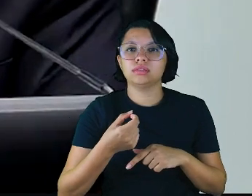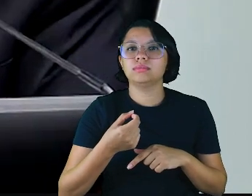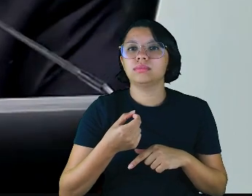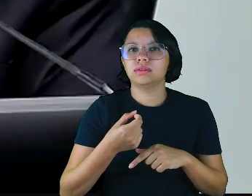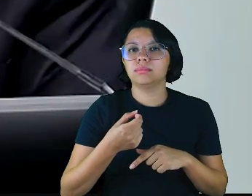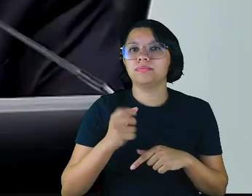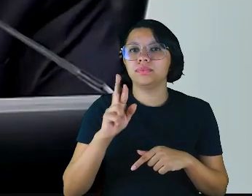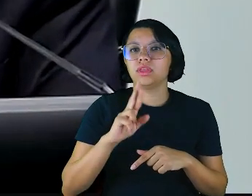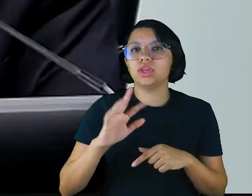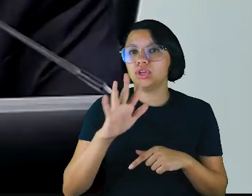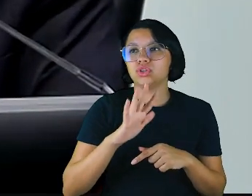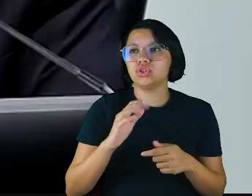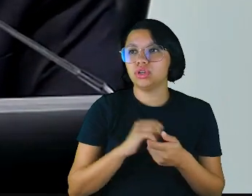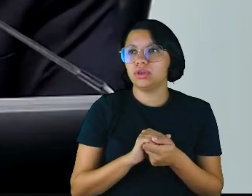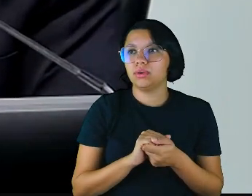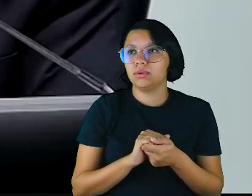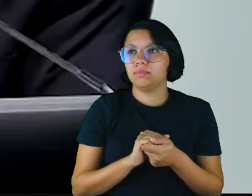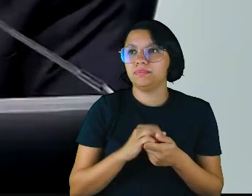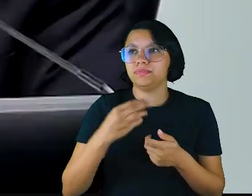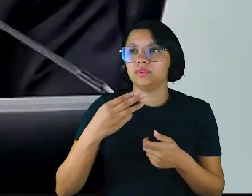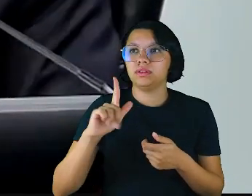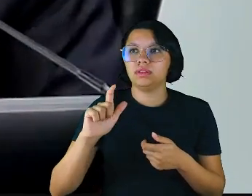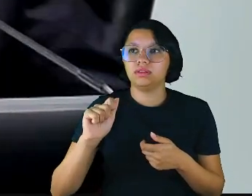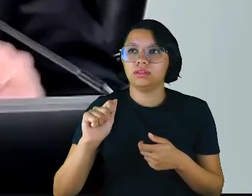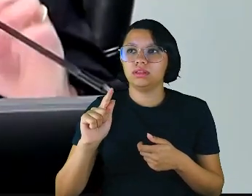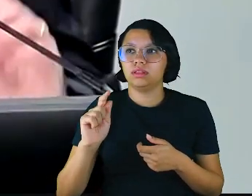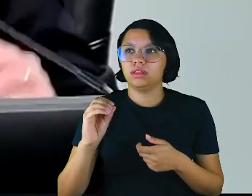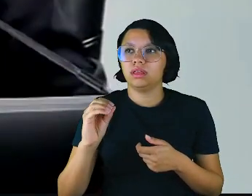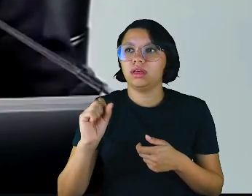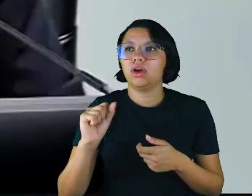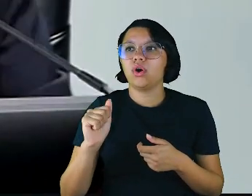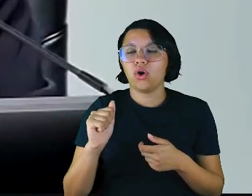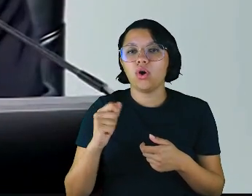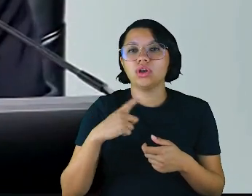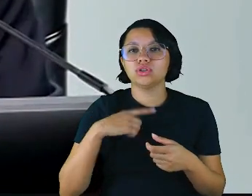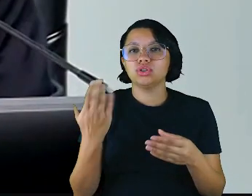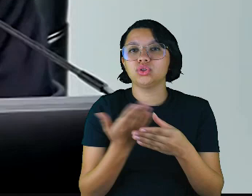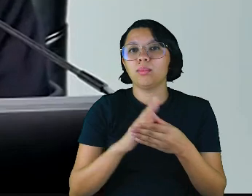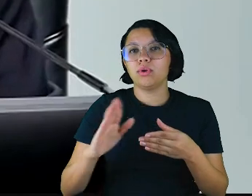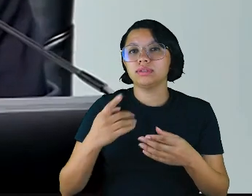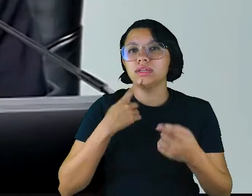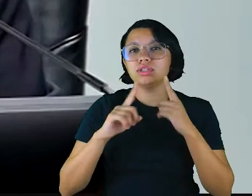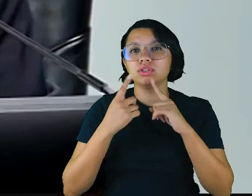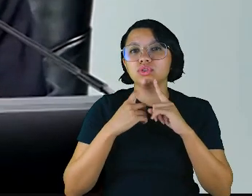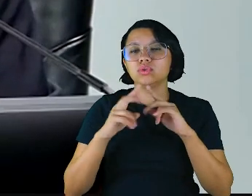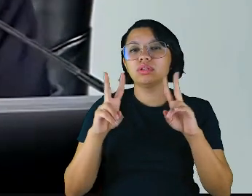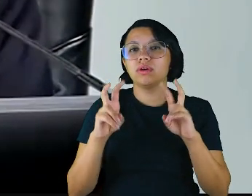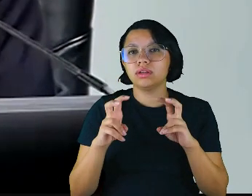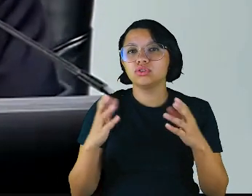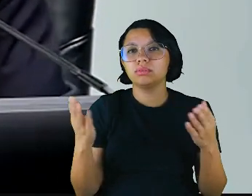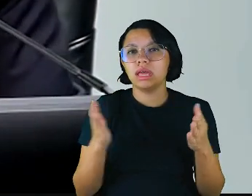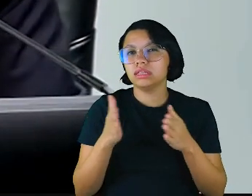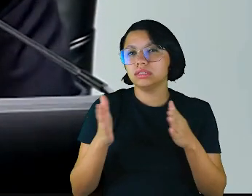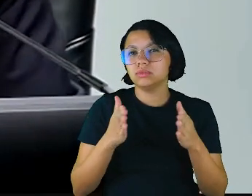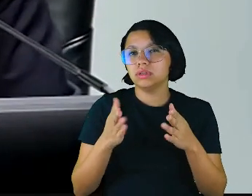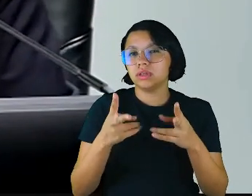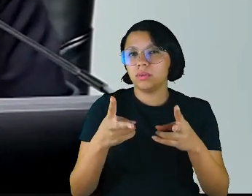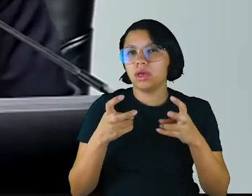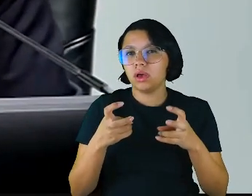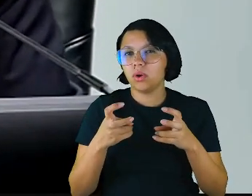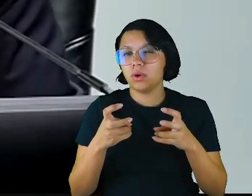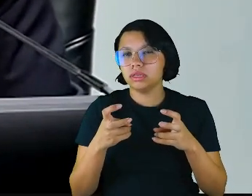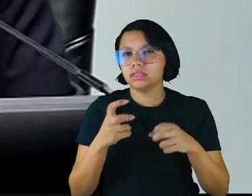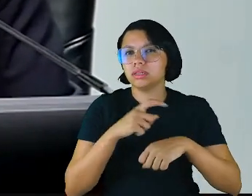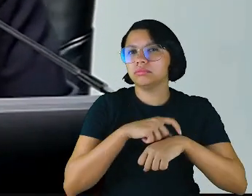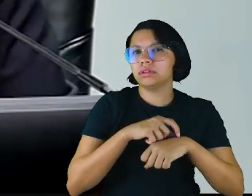Três Lagoas. E aí e a gente tinha lá o processo e a discussão era exatamente sobre essa situação de reconhecer o tempo ou